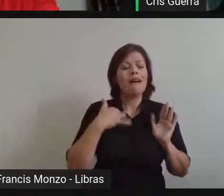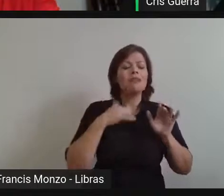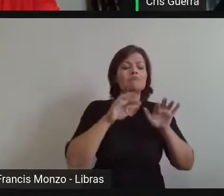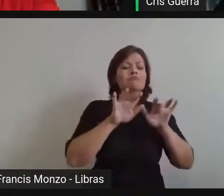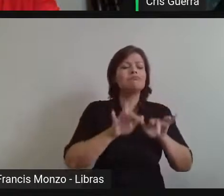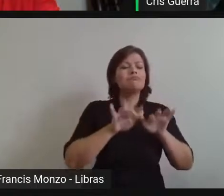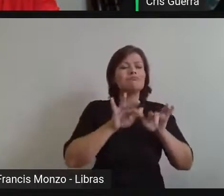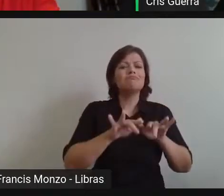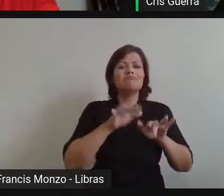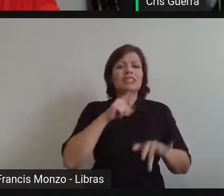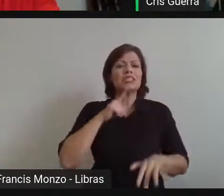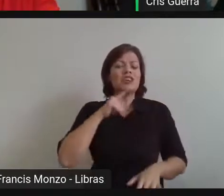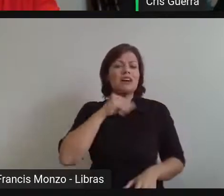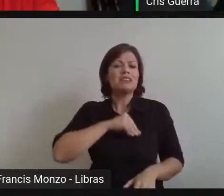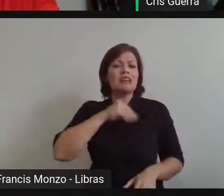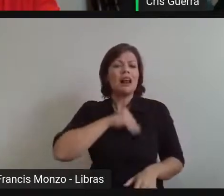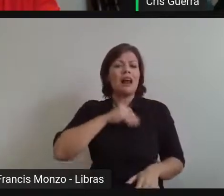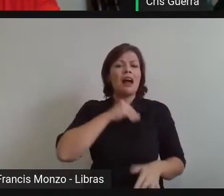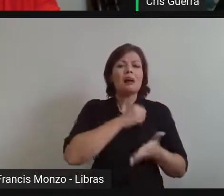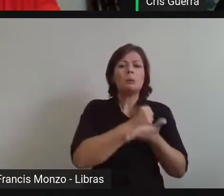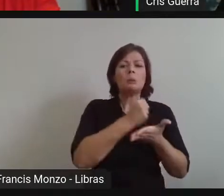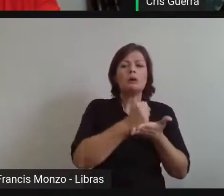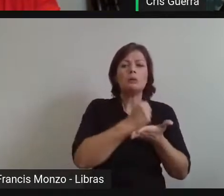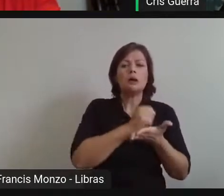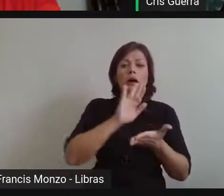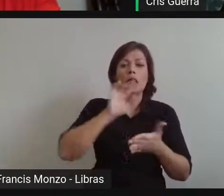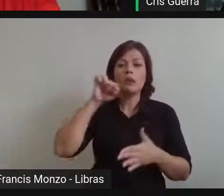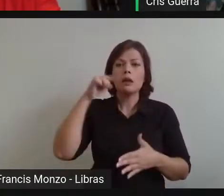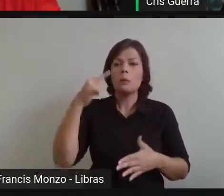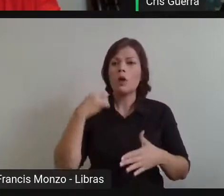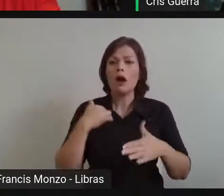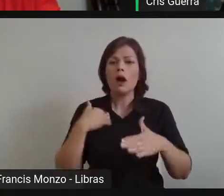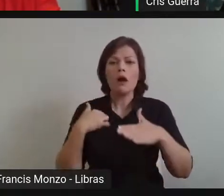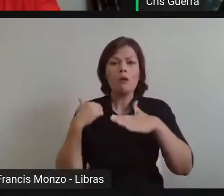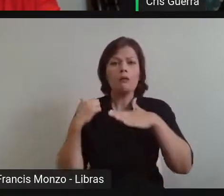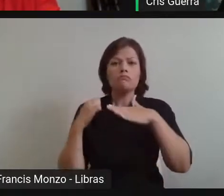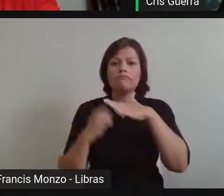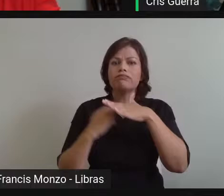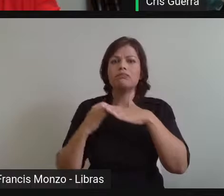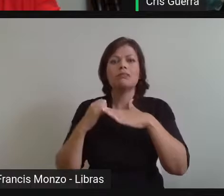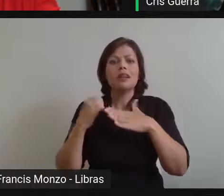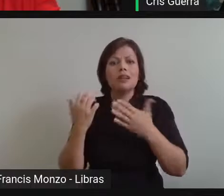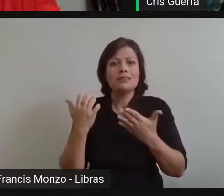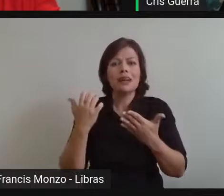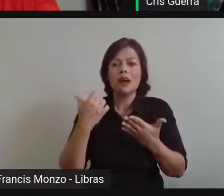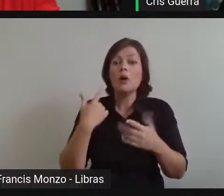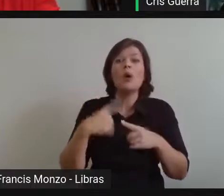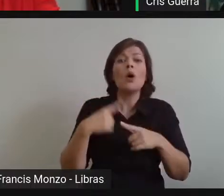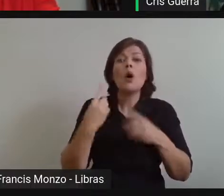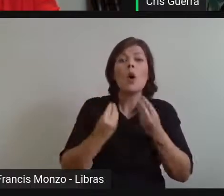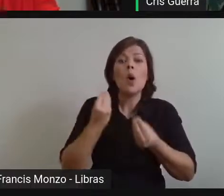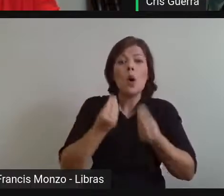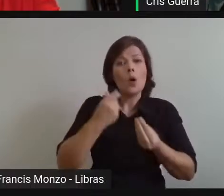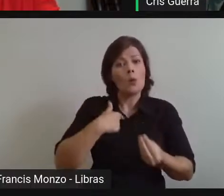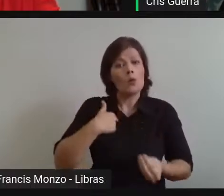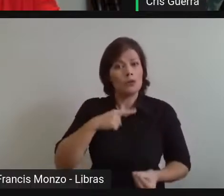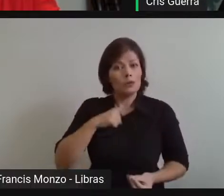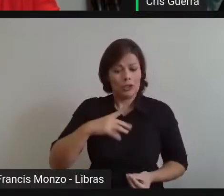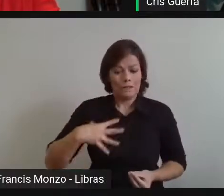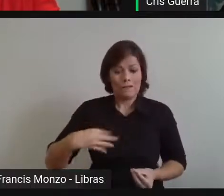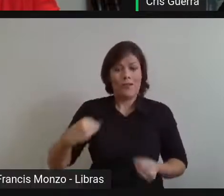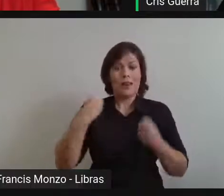empreendedora. E como foi que eu me tornei empreendedora? Eu tinha um filho para criar, não tinha nenhum dinheiro guardado, tinha muita roupa no